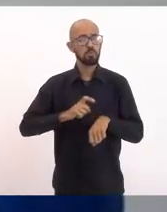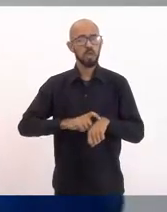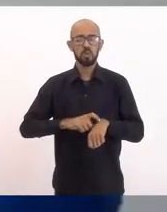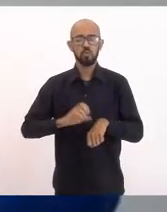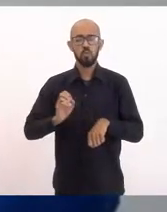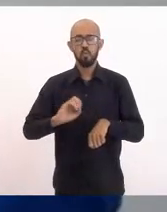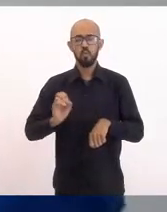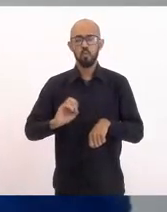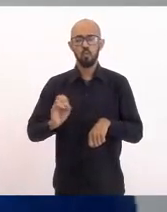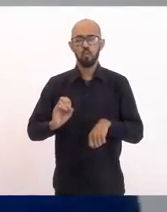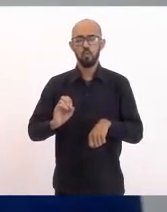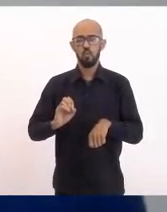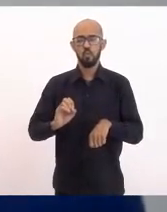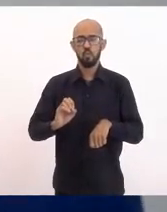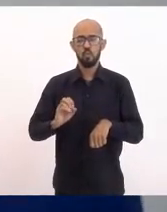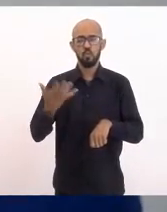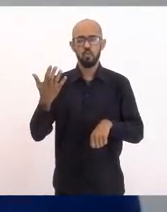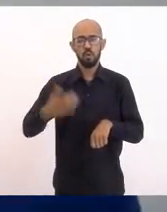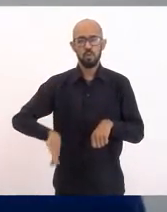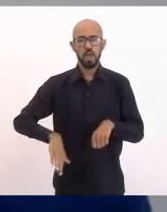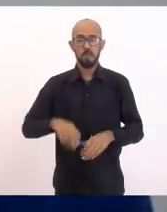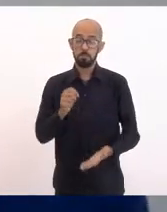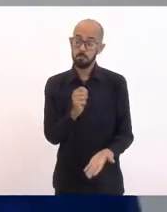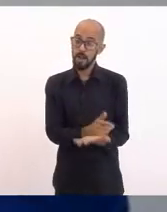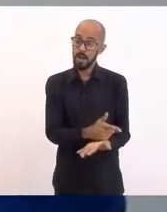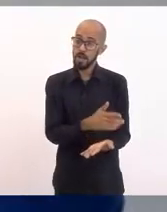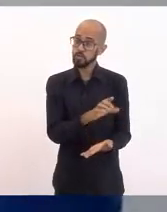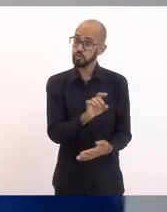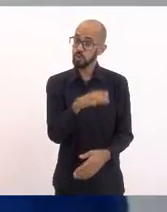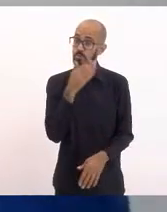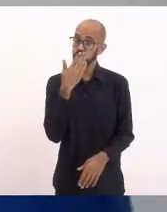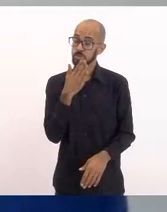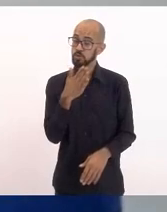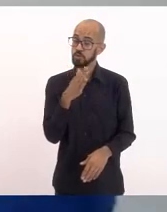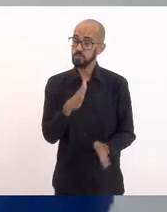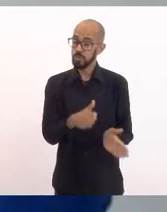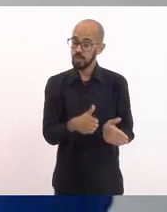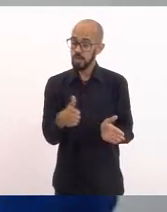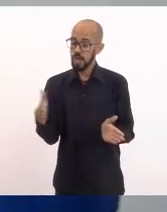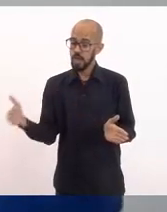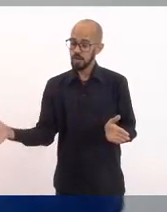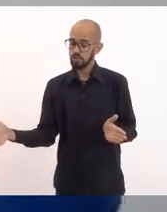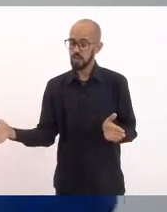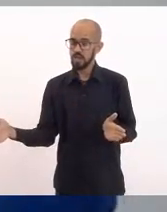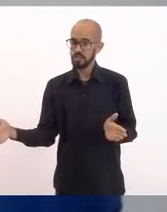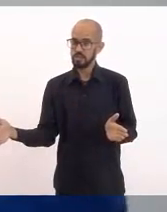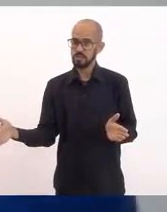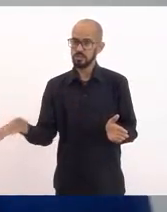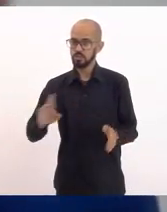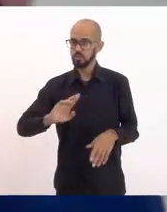em momento nenhum, se negou de pagar. Só pediu que se prorrogasse mais um pouco. O que não é crime,